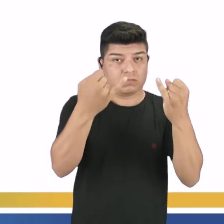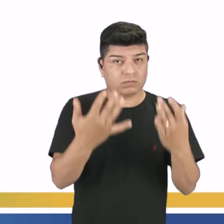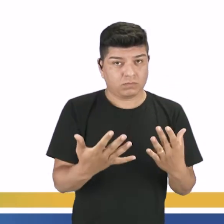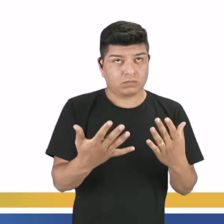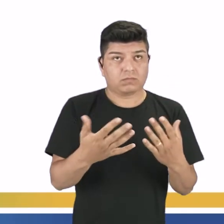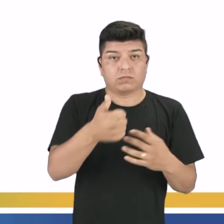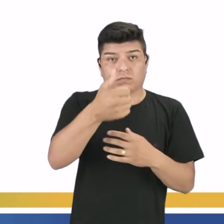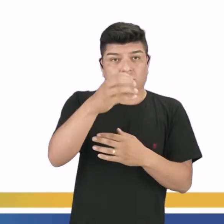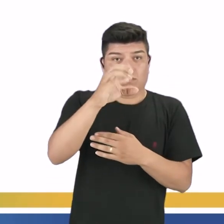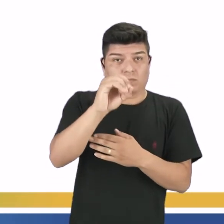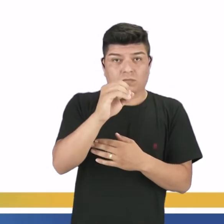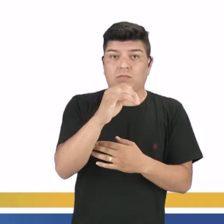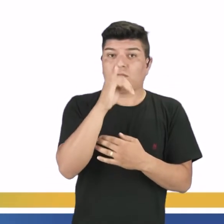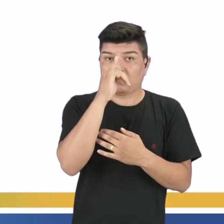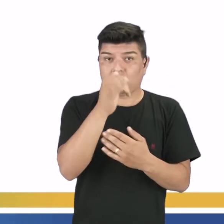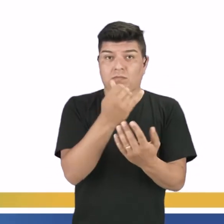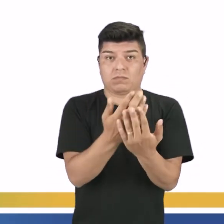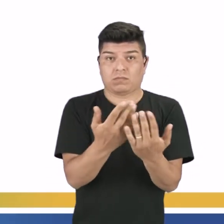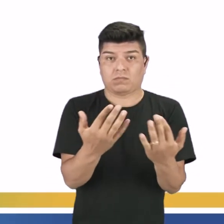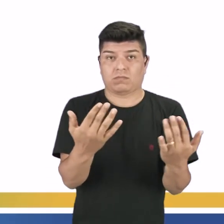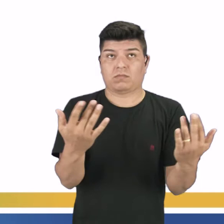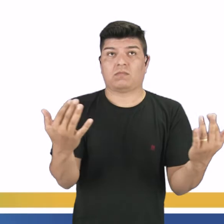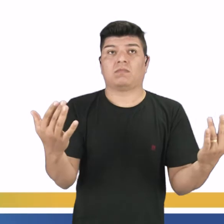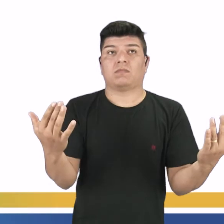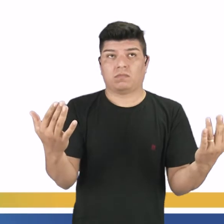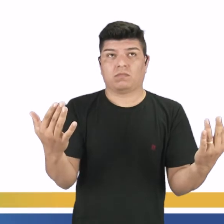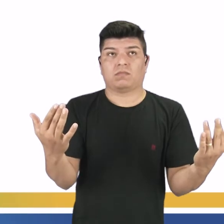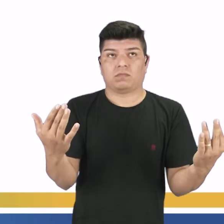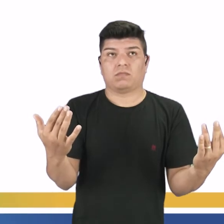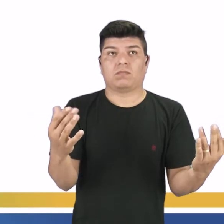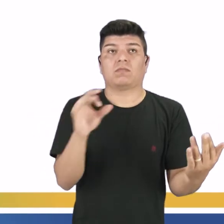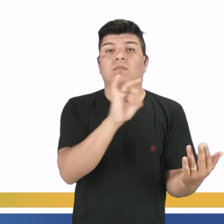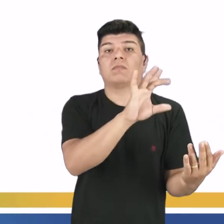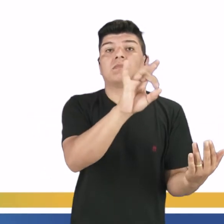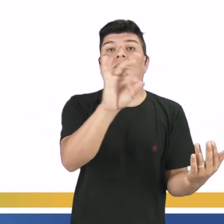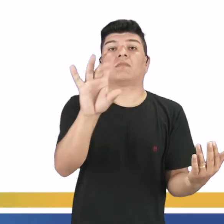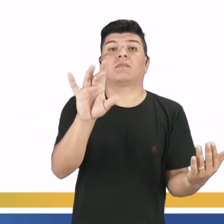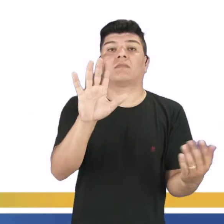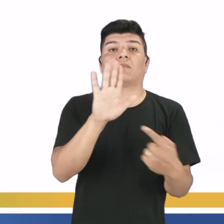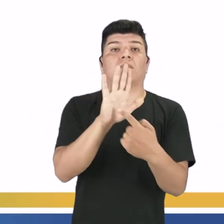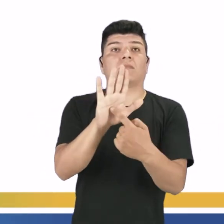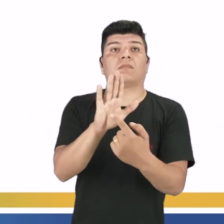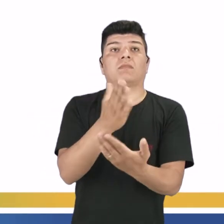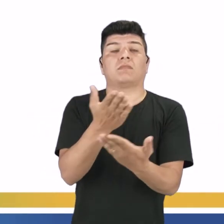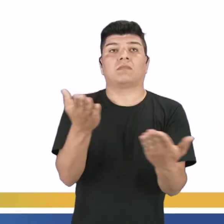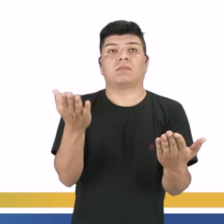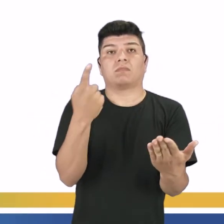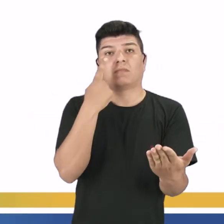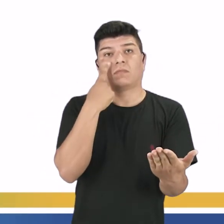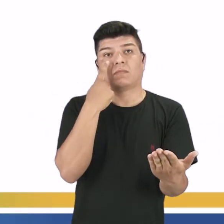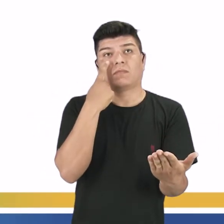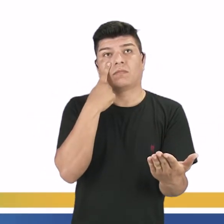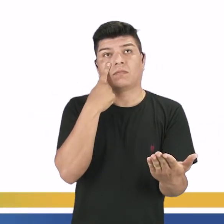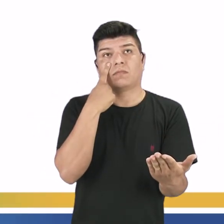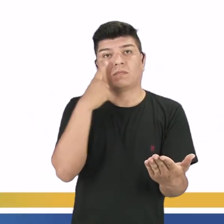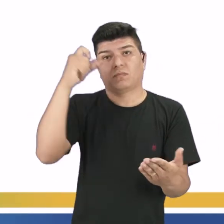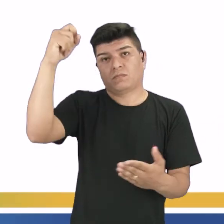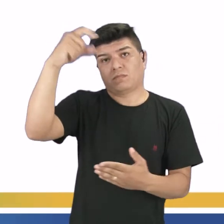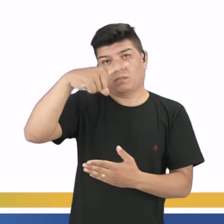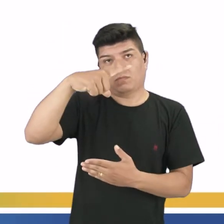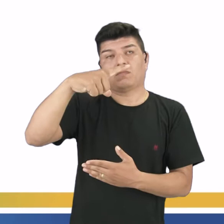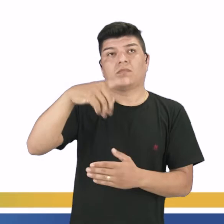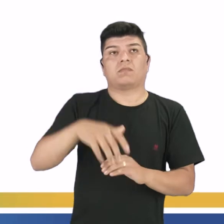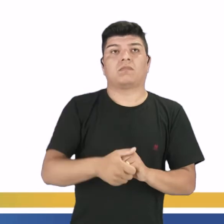aí eu tenho as 10 espécies e as condições dessas 10 espécies são essas que vocês estão observando aí, né? O sol